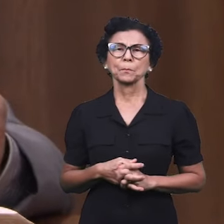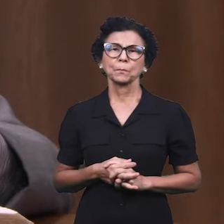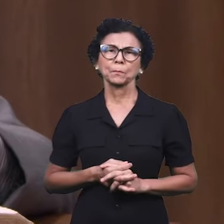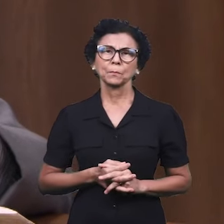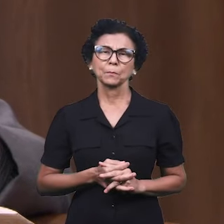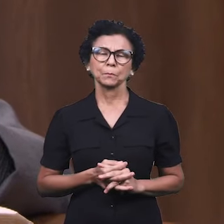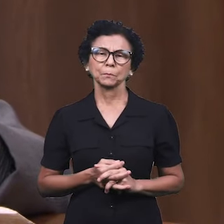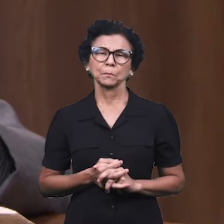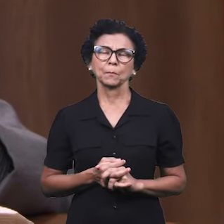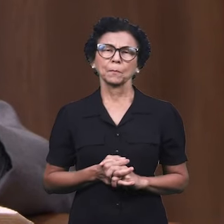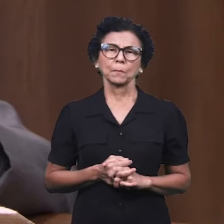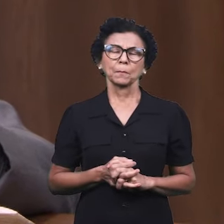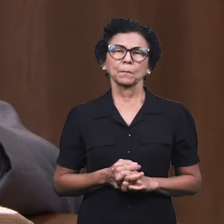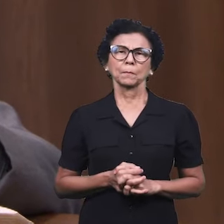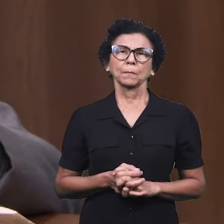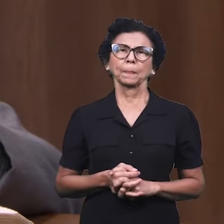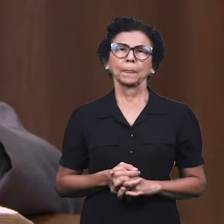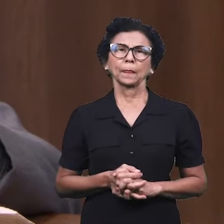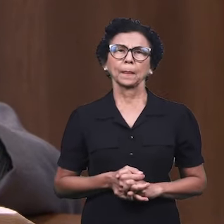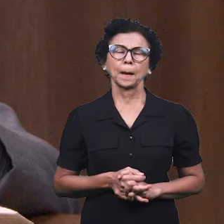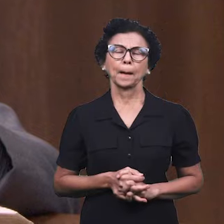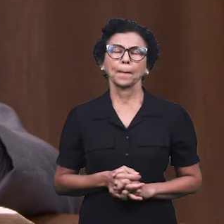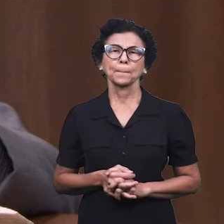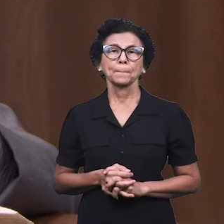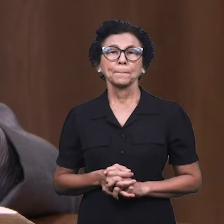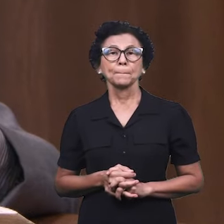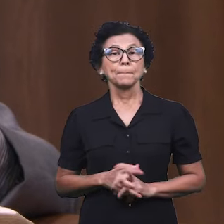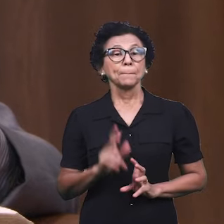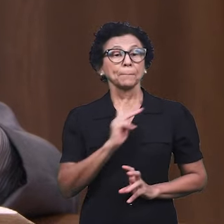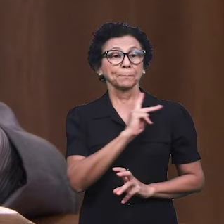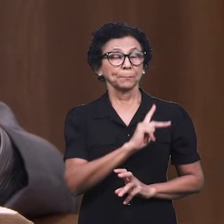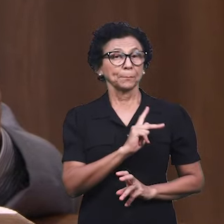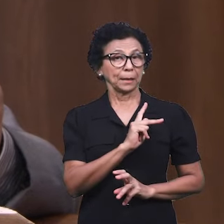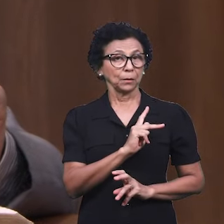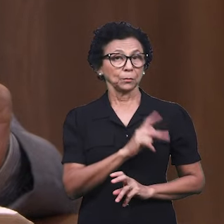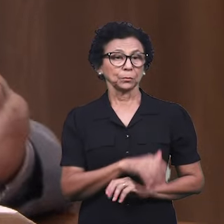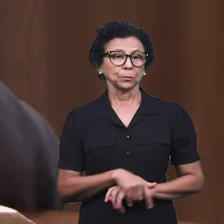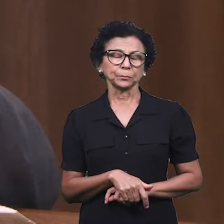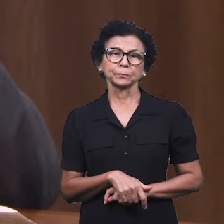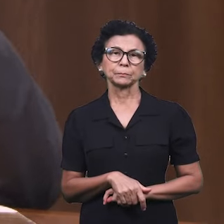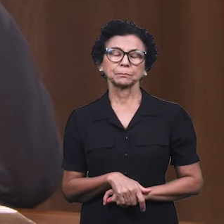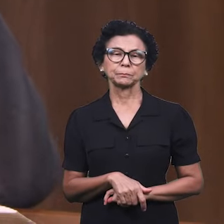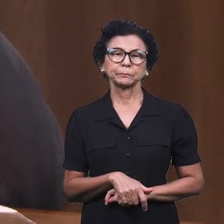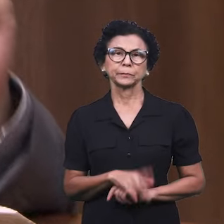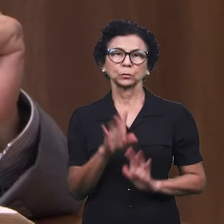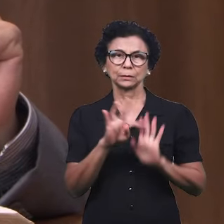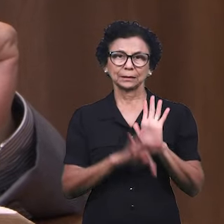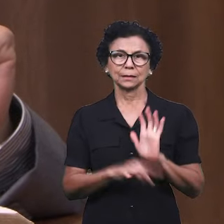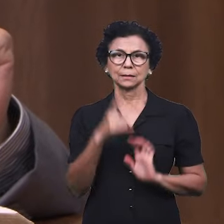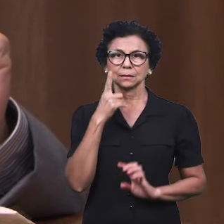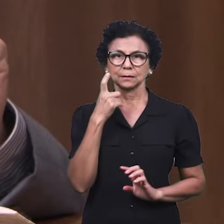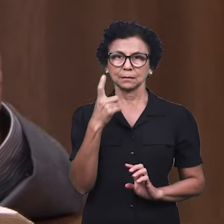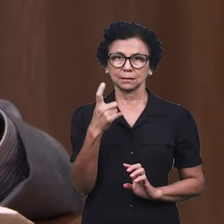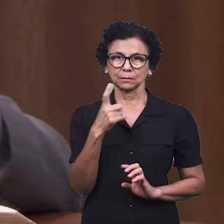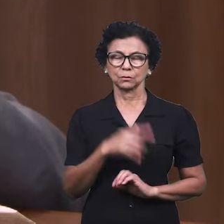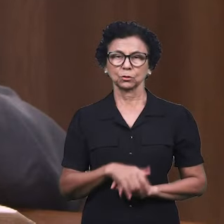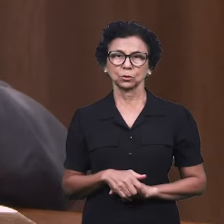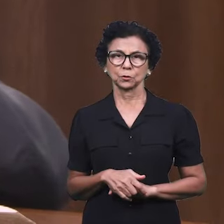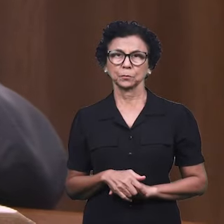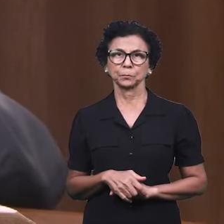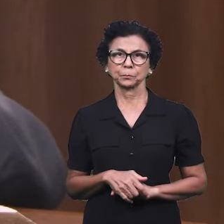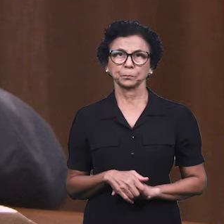interessante que o apóstolo Paulo, ele fala um texto aqui muito interessante.